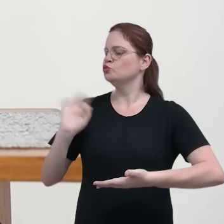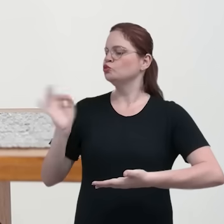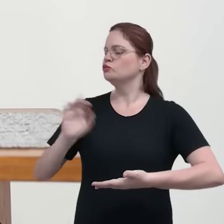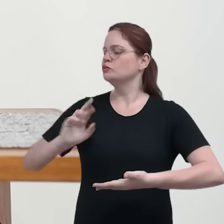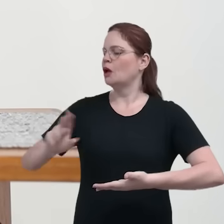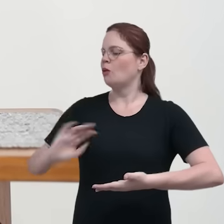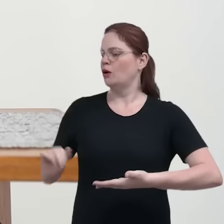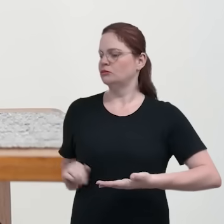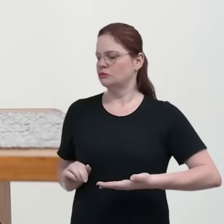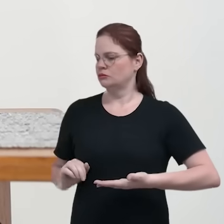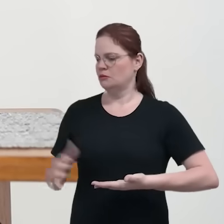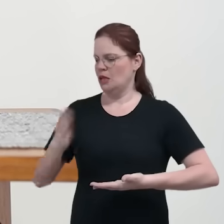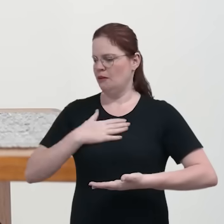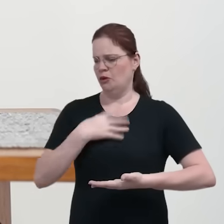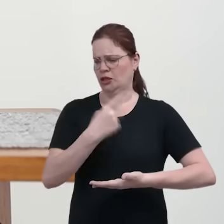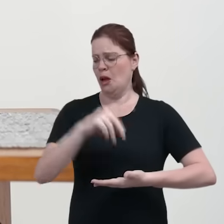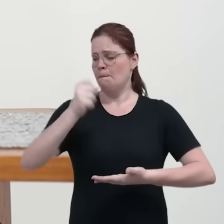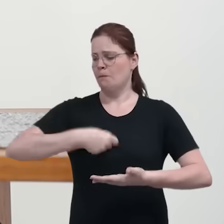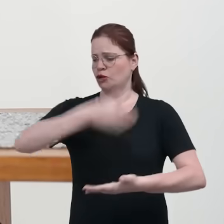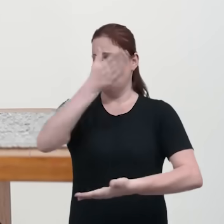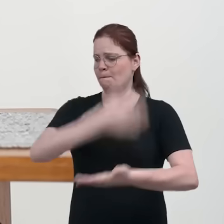o filho dela também